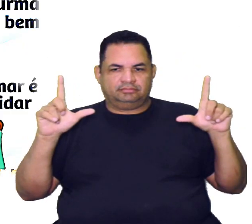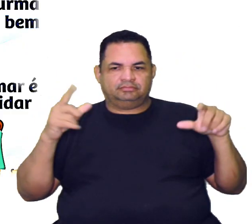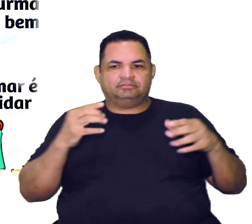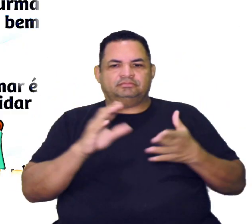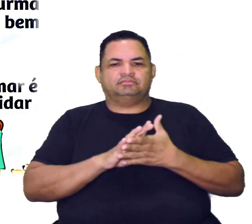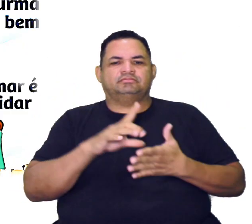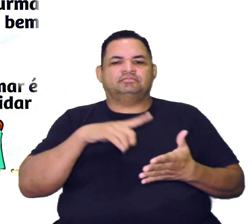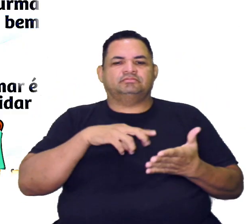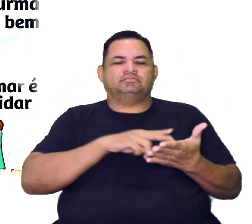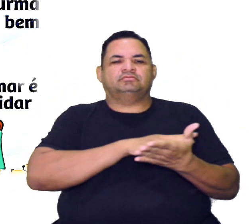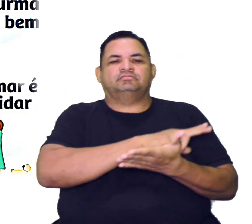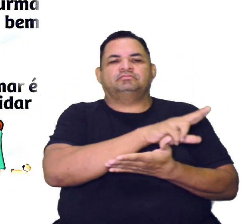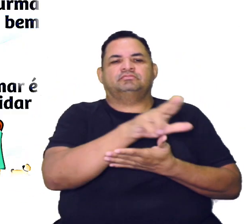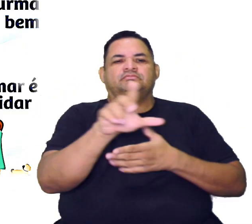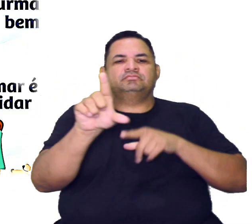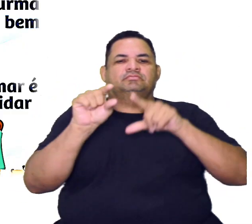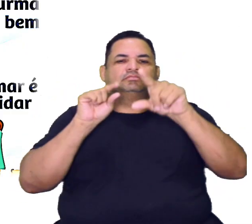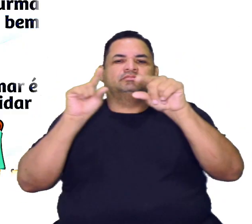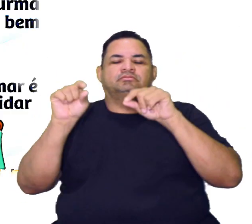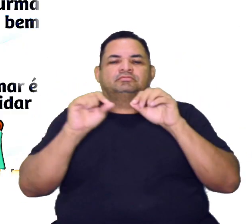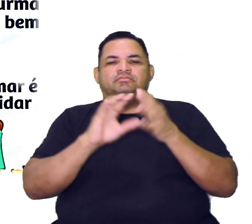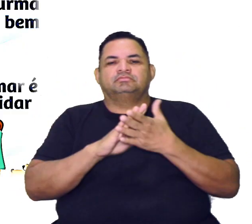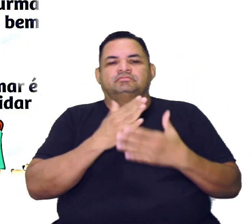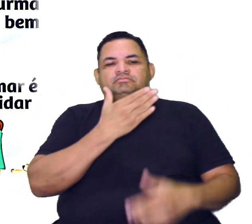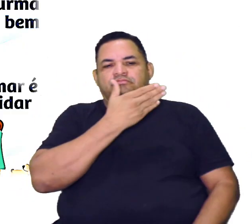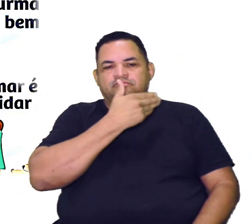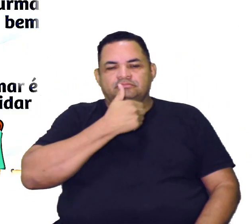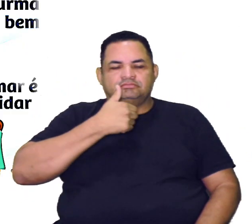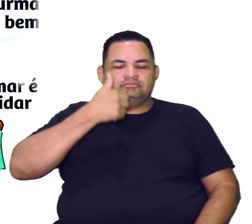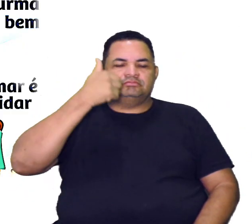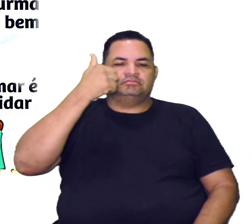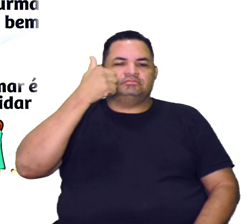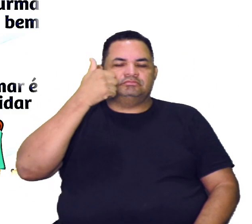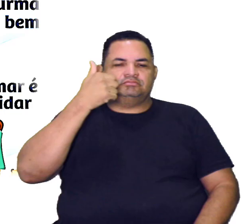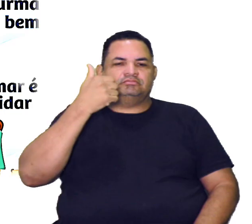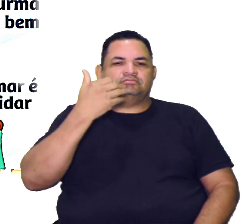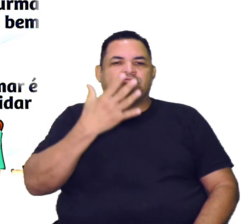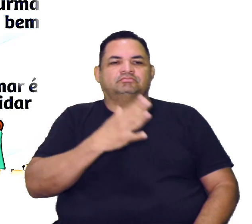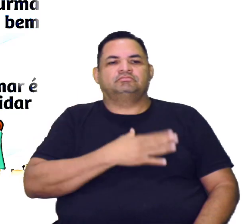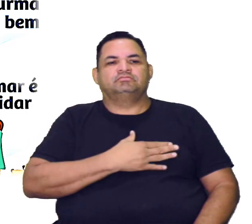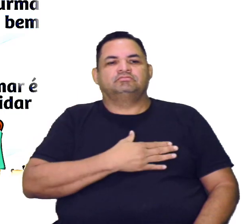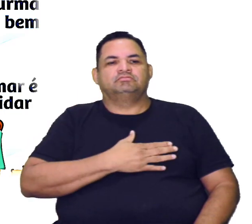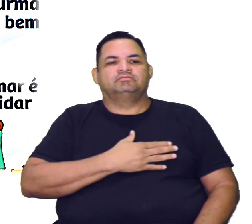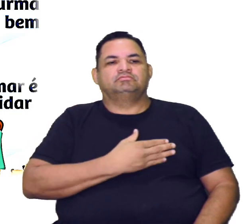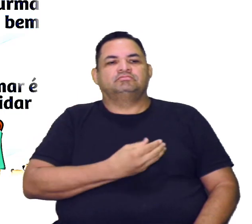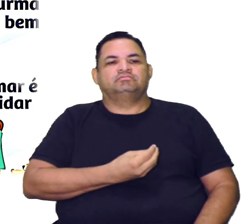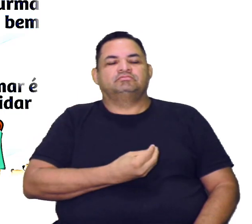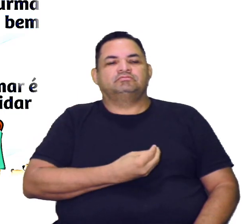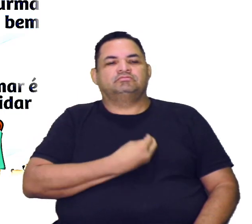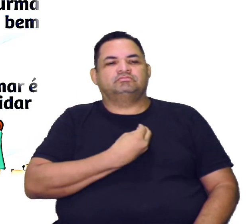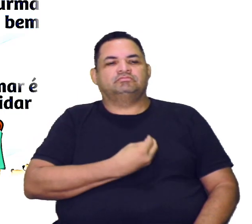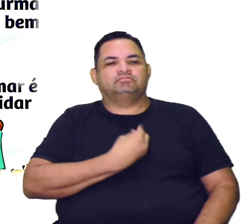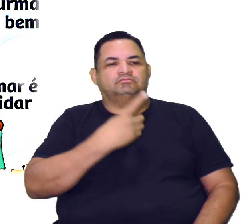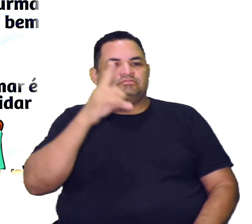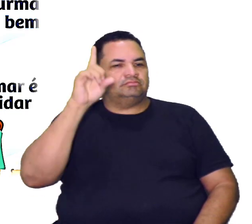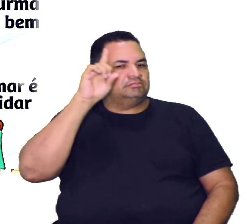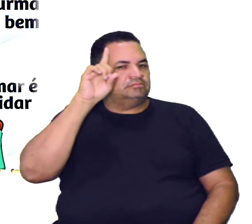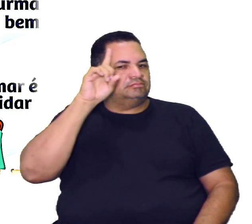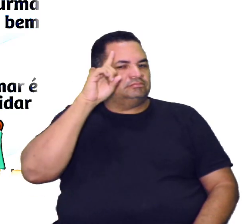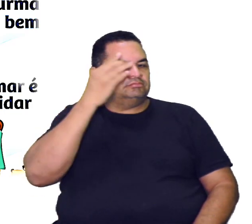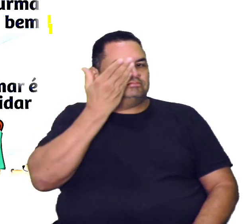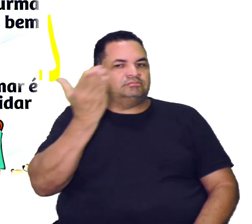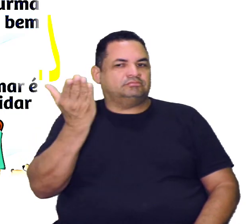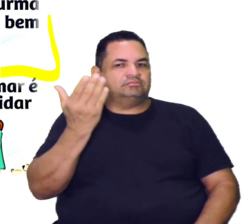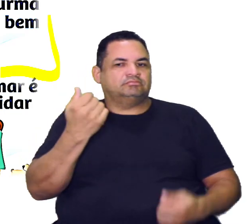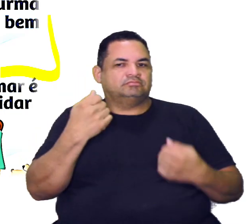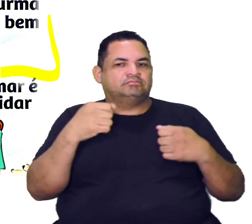tem várias opções aí para estar melhorando aí o seu dia a dia. Ó, isso aqui